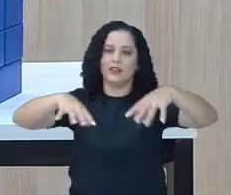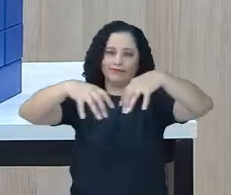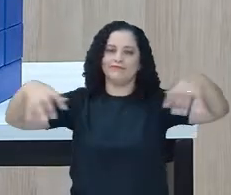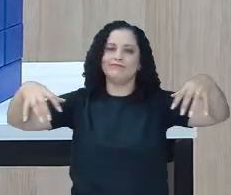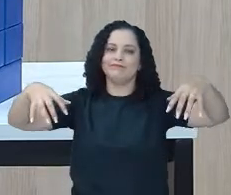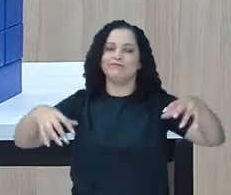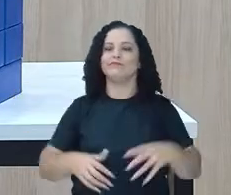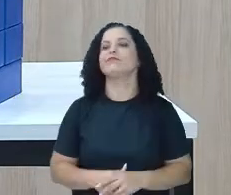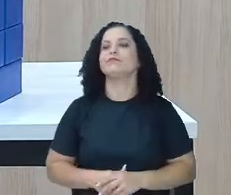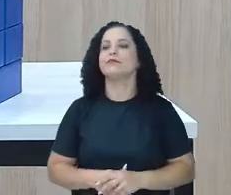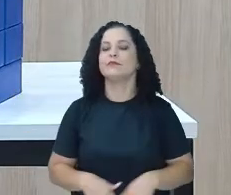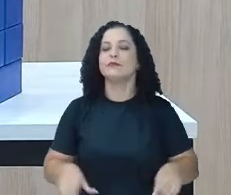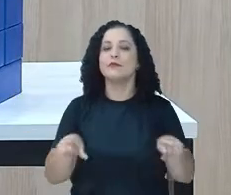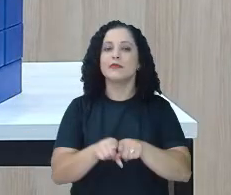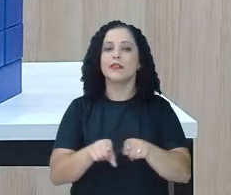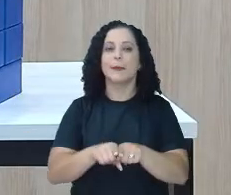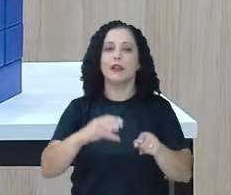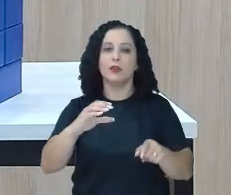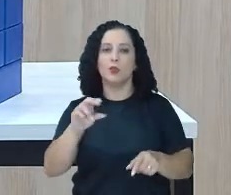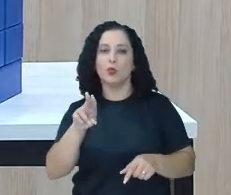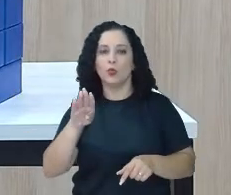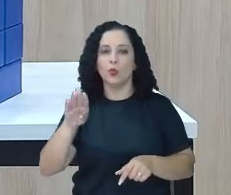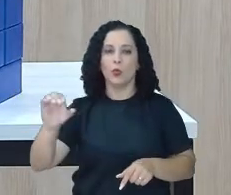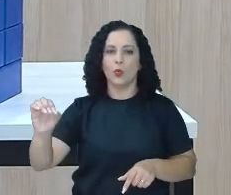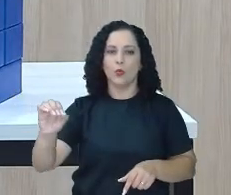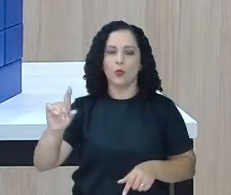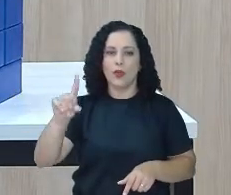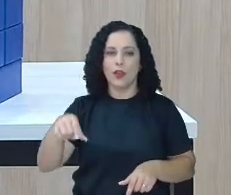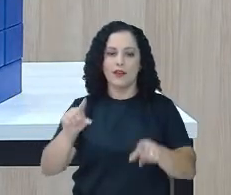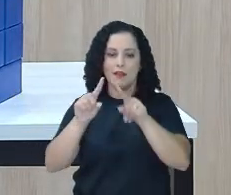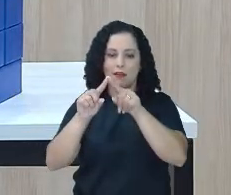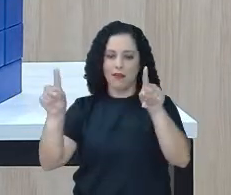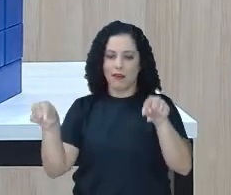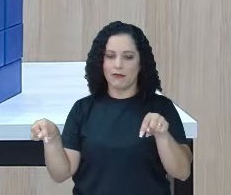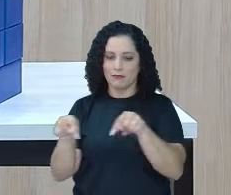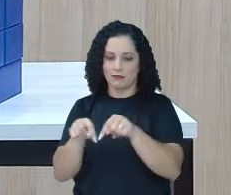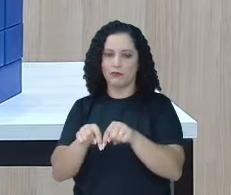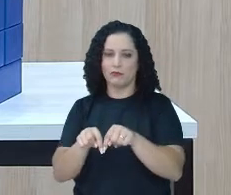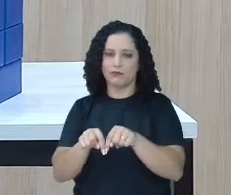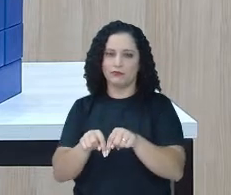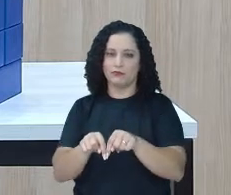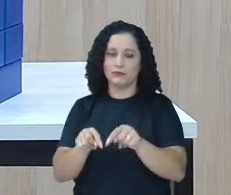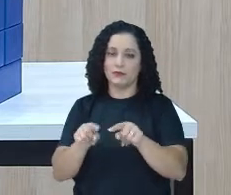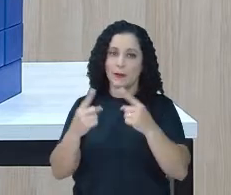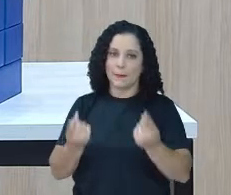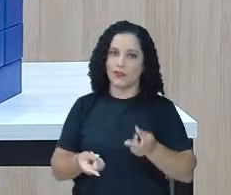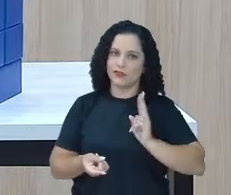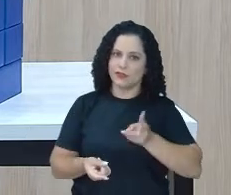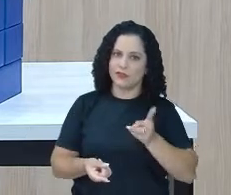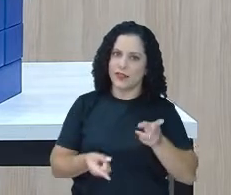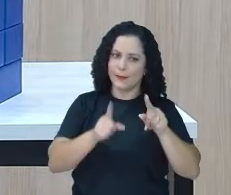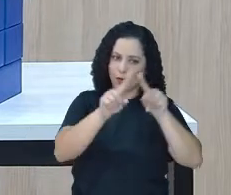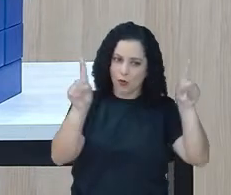cubo também é um bloco retangular. Mas nem todo bloco retangular, né, comumente chamado